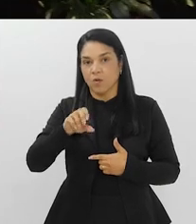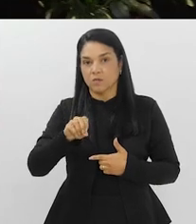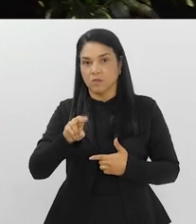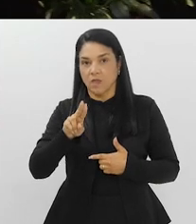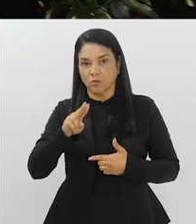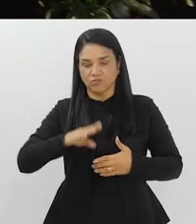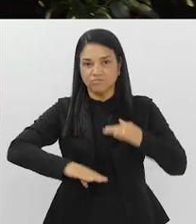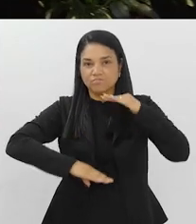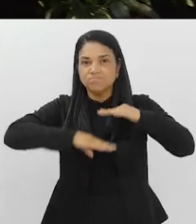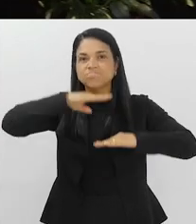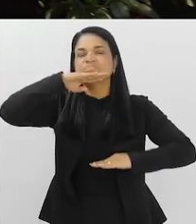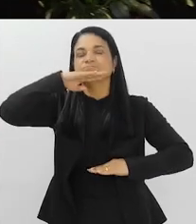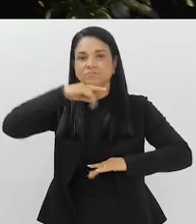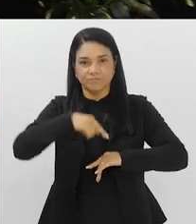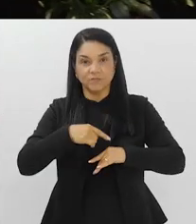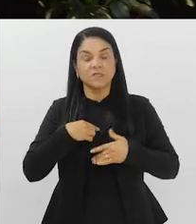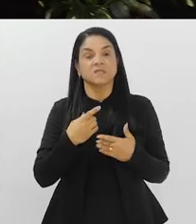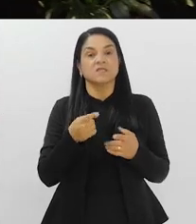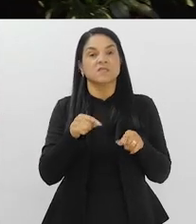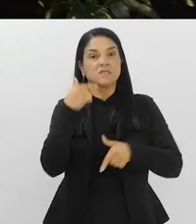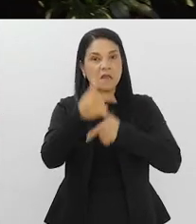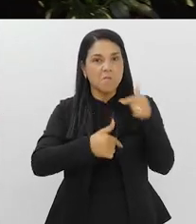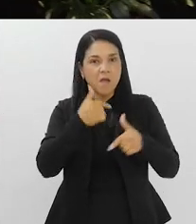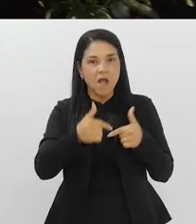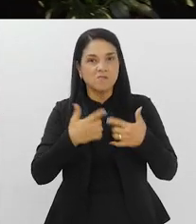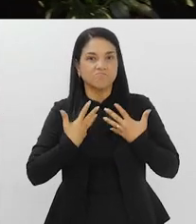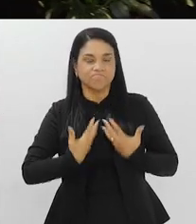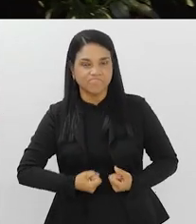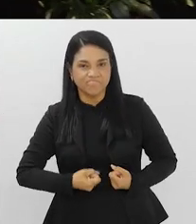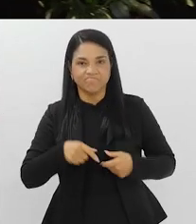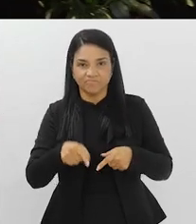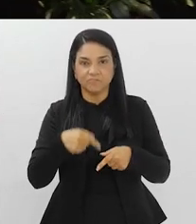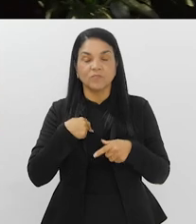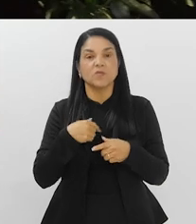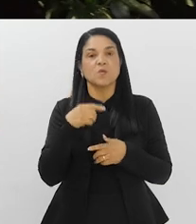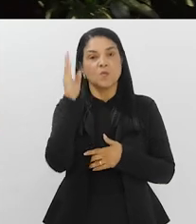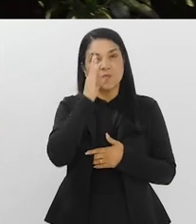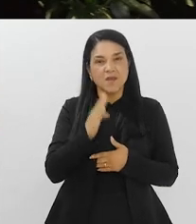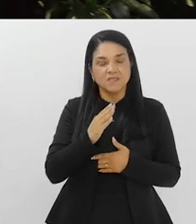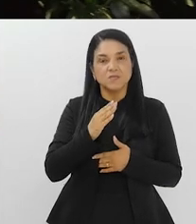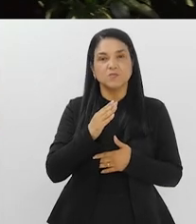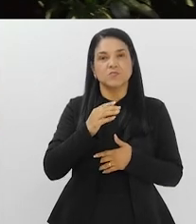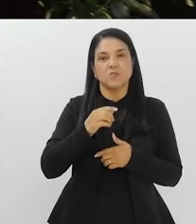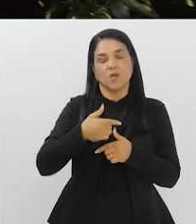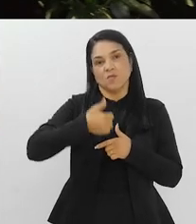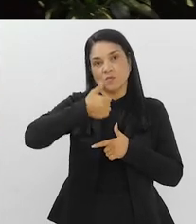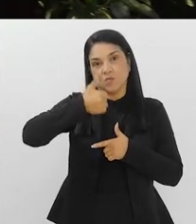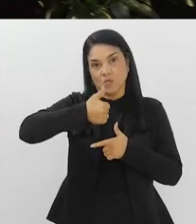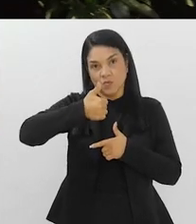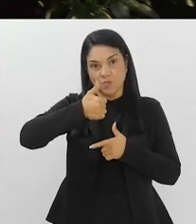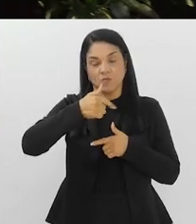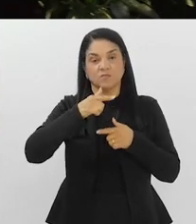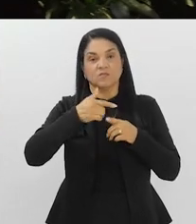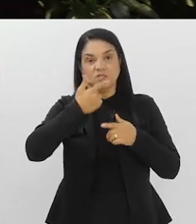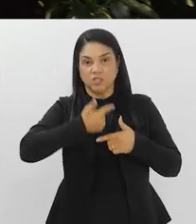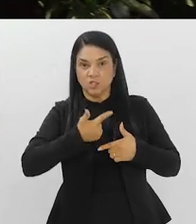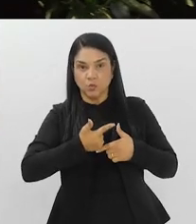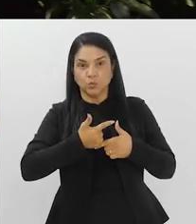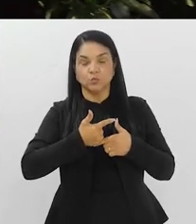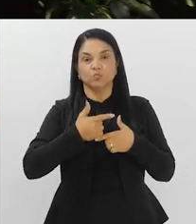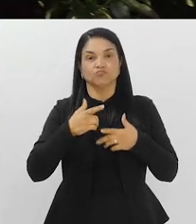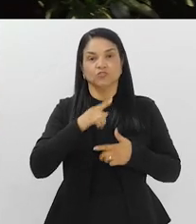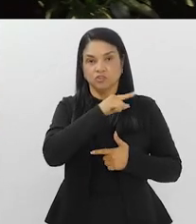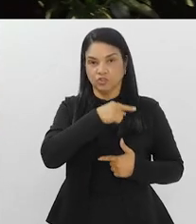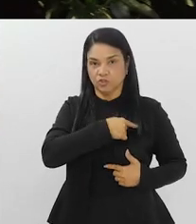excesso de trabalho. O Brasil é o segundo país no mundo com mais casos, atrás apenas do Japão, que lidera com um índice de